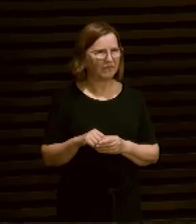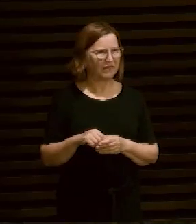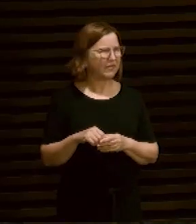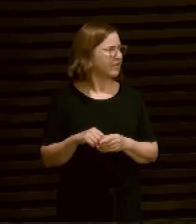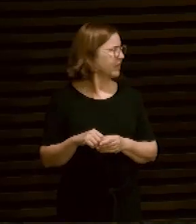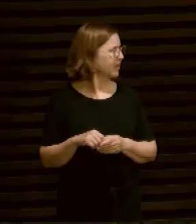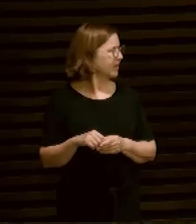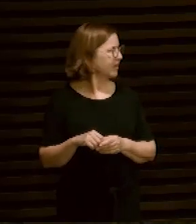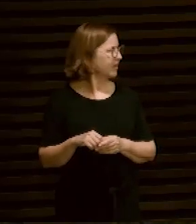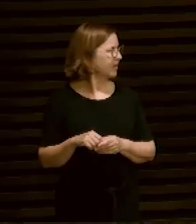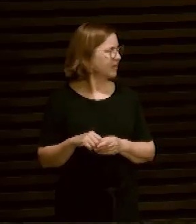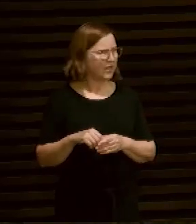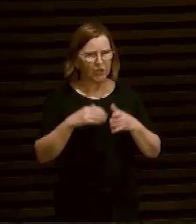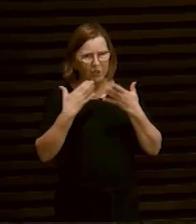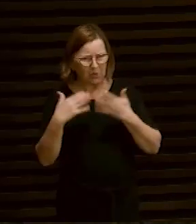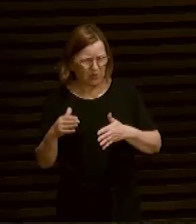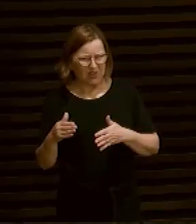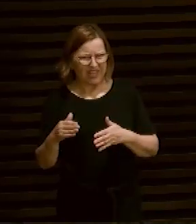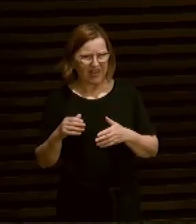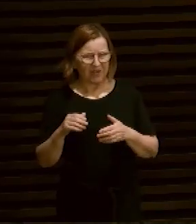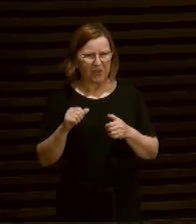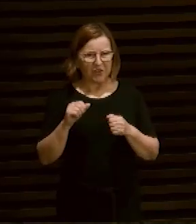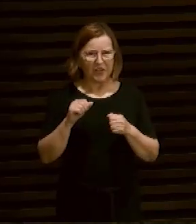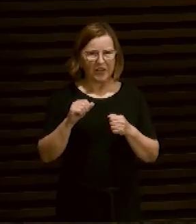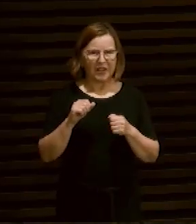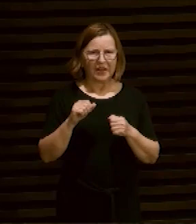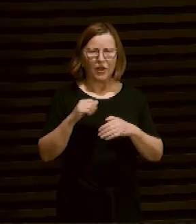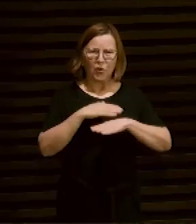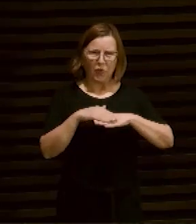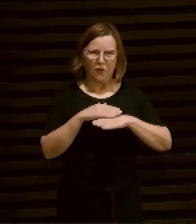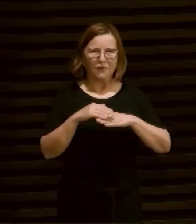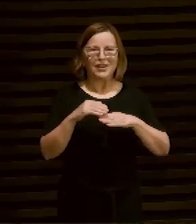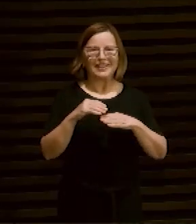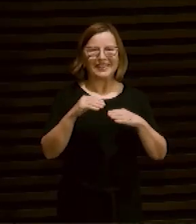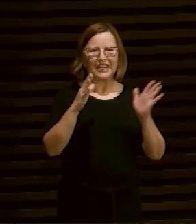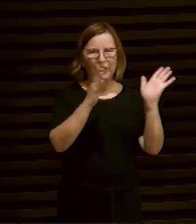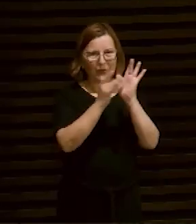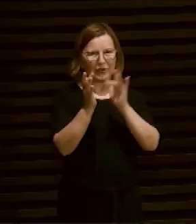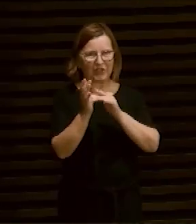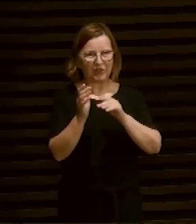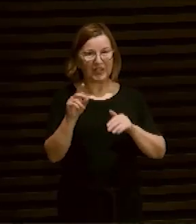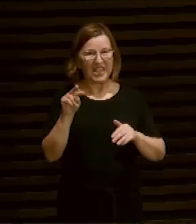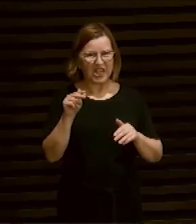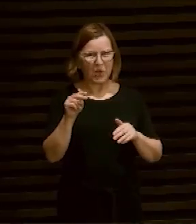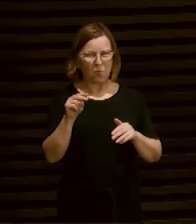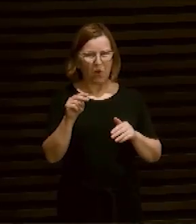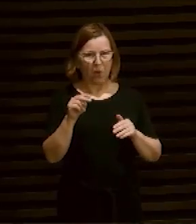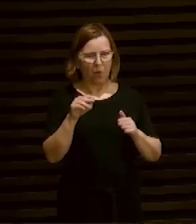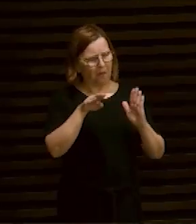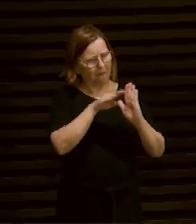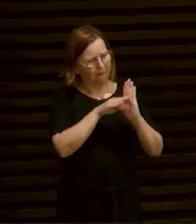aquela lista de supermercado, que às vezes as nossas orações começam a se tornar listas, o